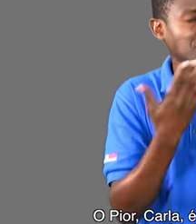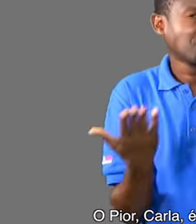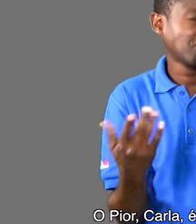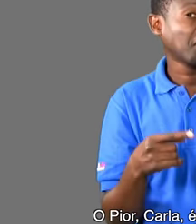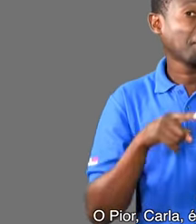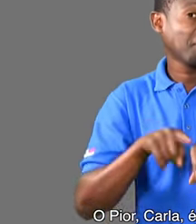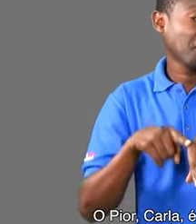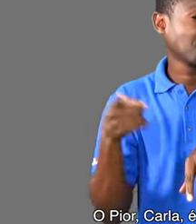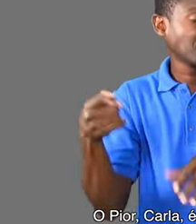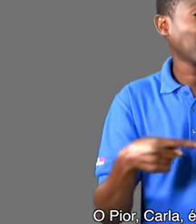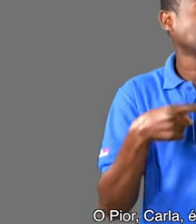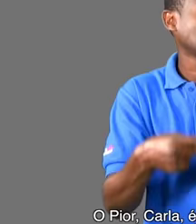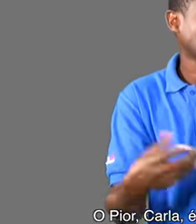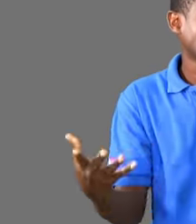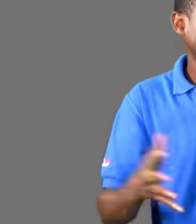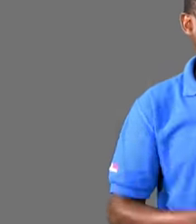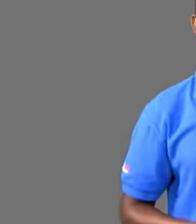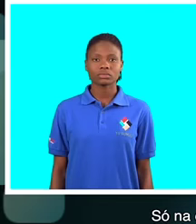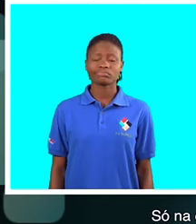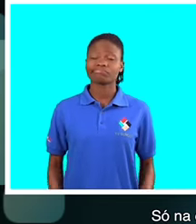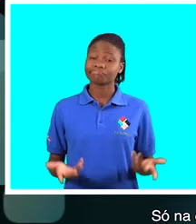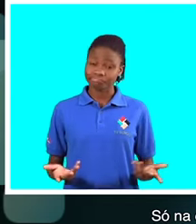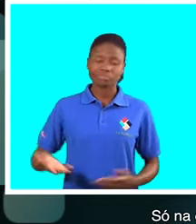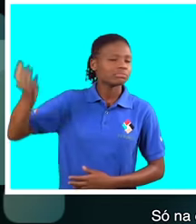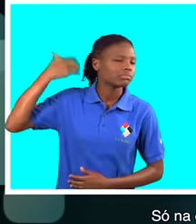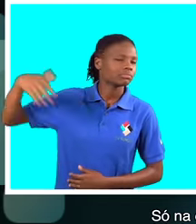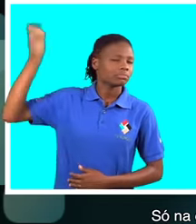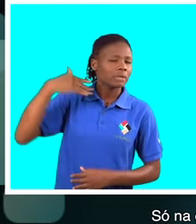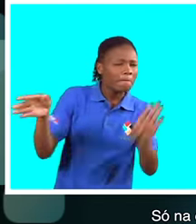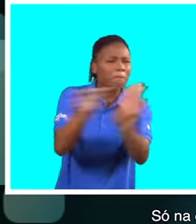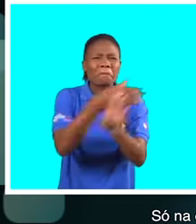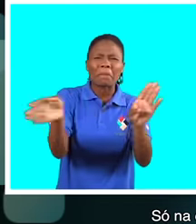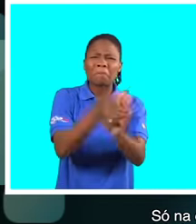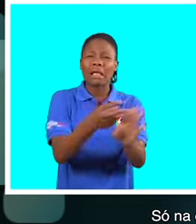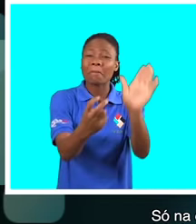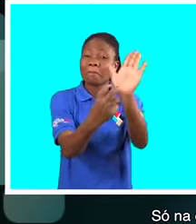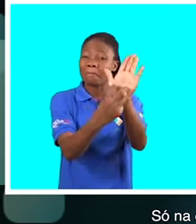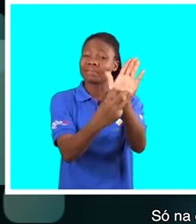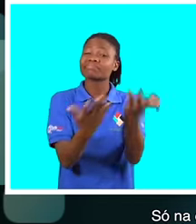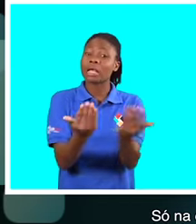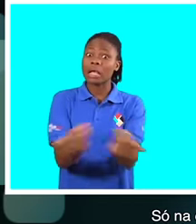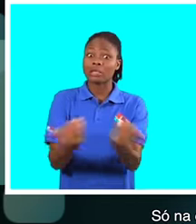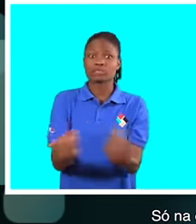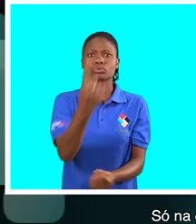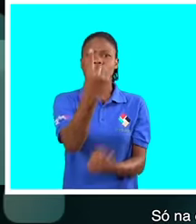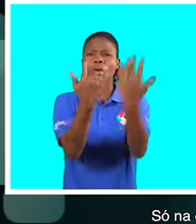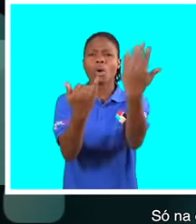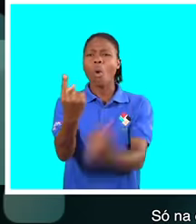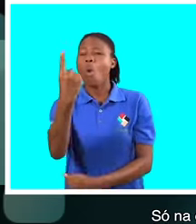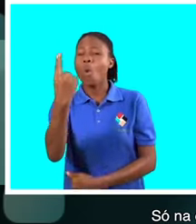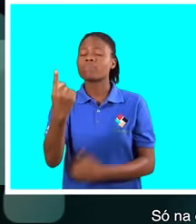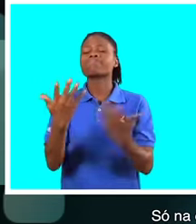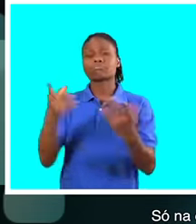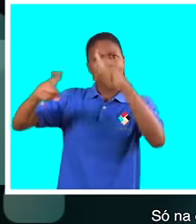conhecidas, como os empregados, por exemplo. Só na cidade de Maputo, 161 crianças foram violadas